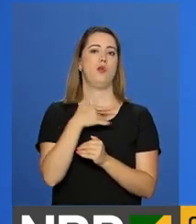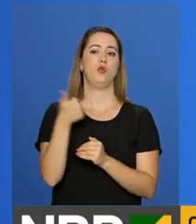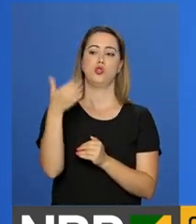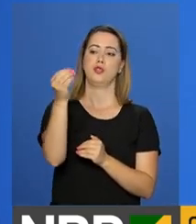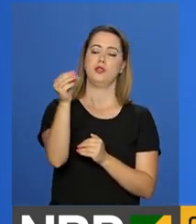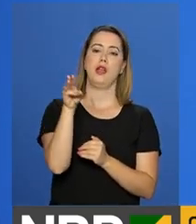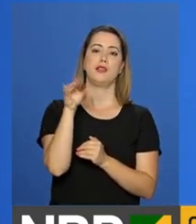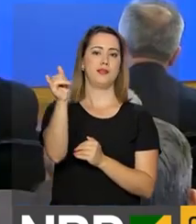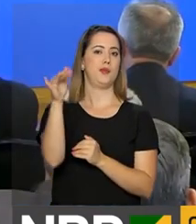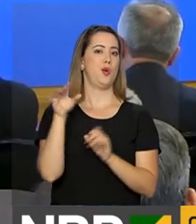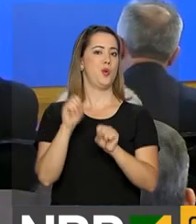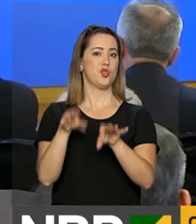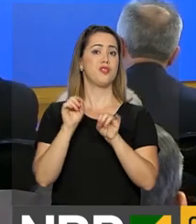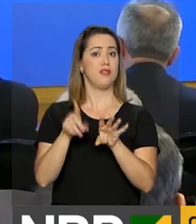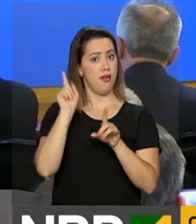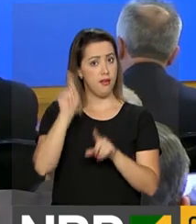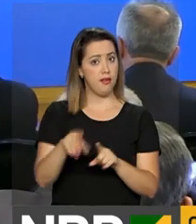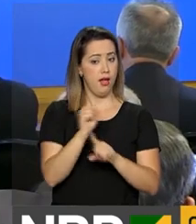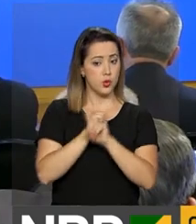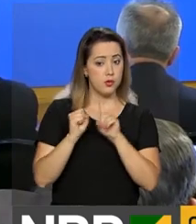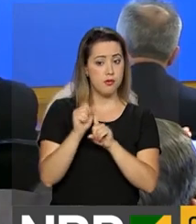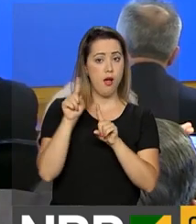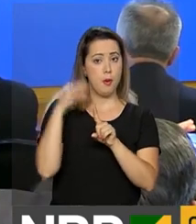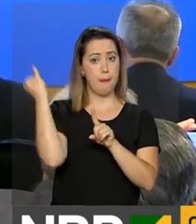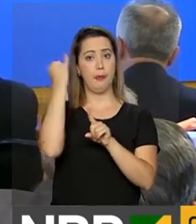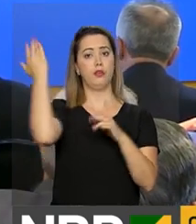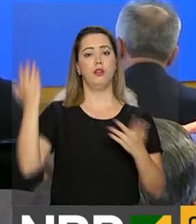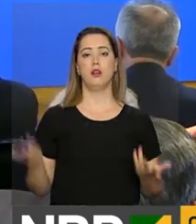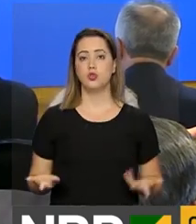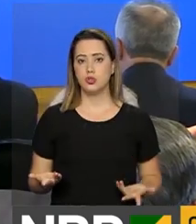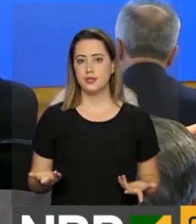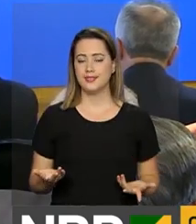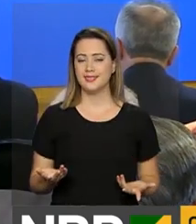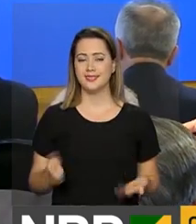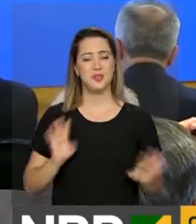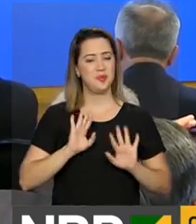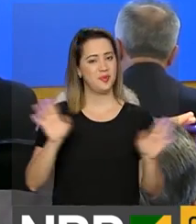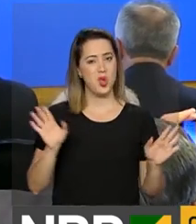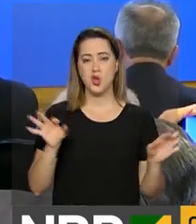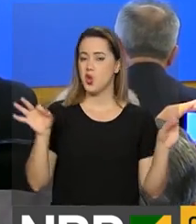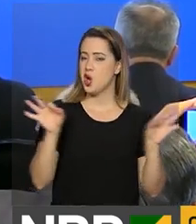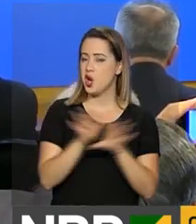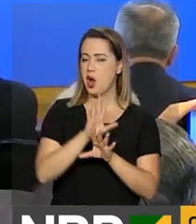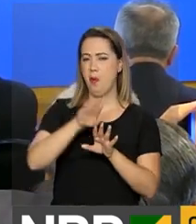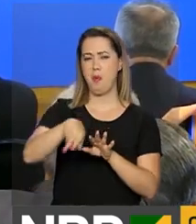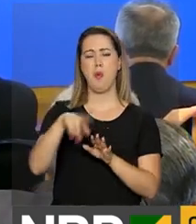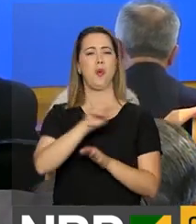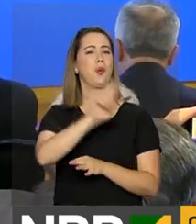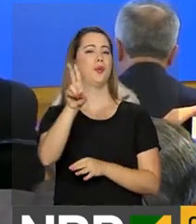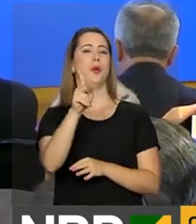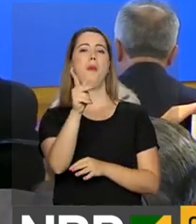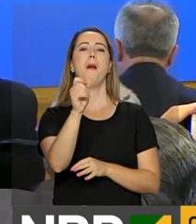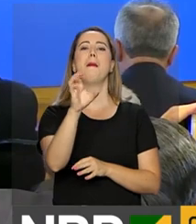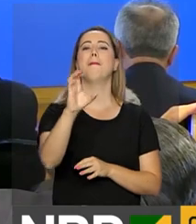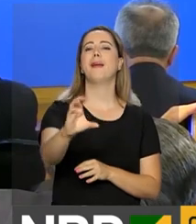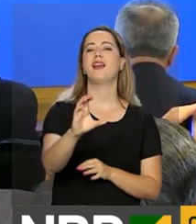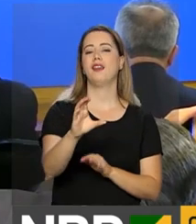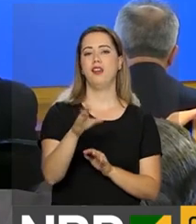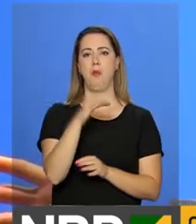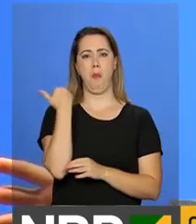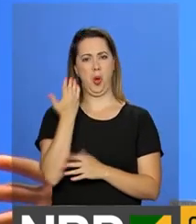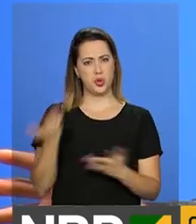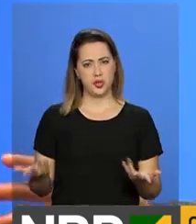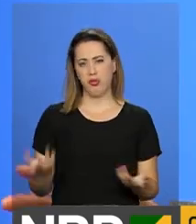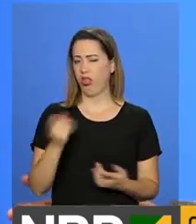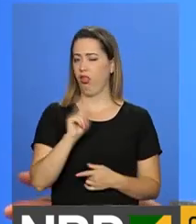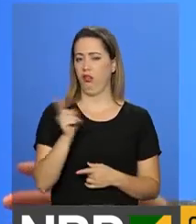são áreas sociais importantíssimas. Então, logo passou a história de que aquela PEC era PEC para acabar com